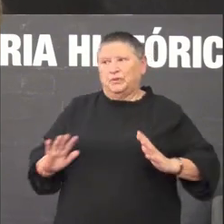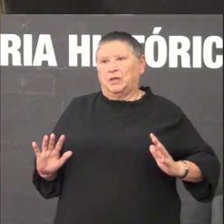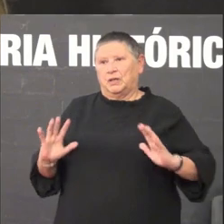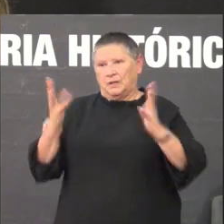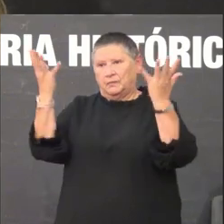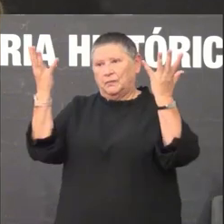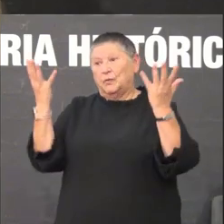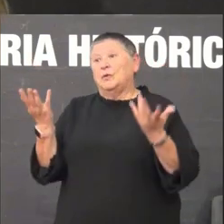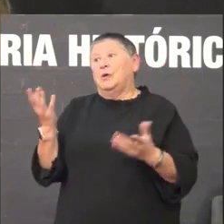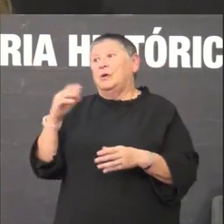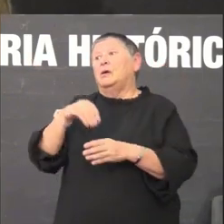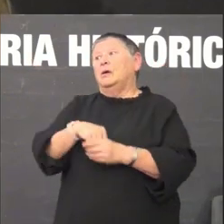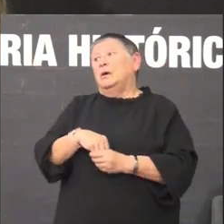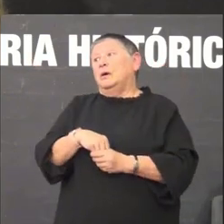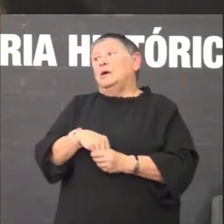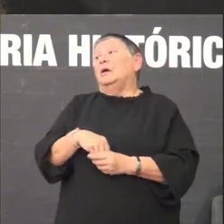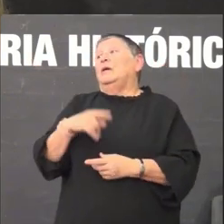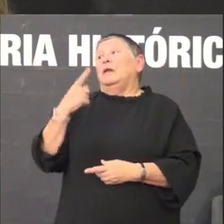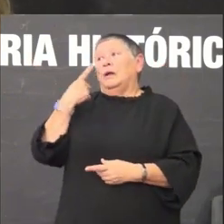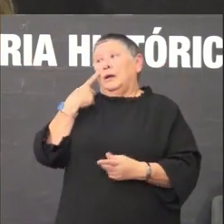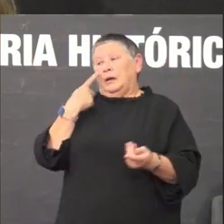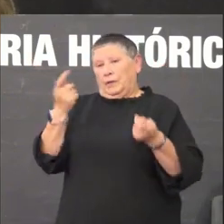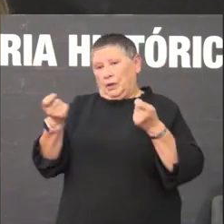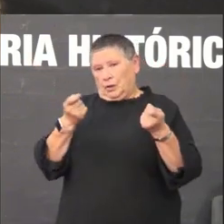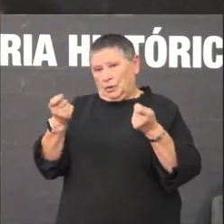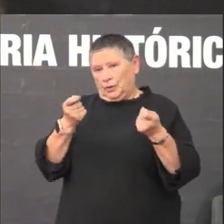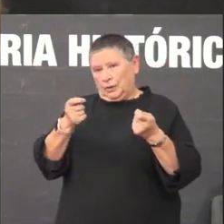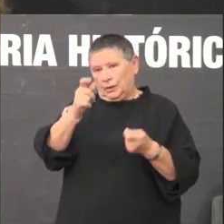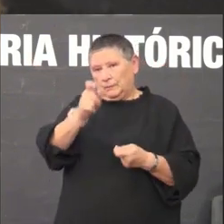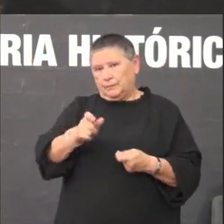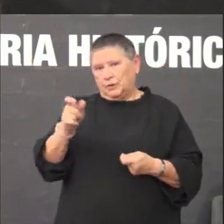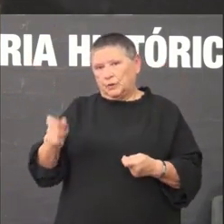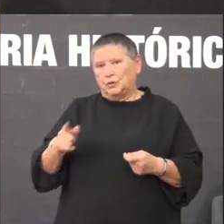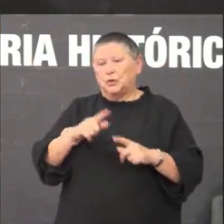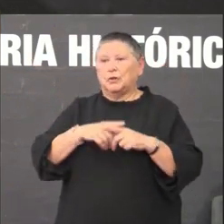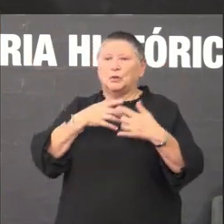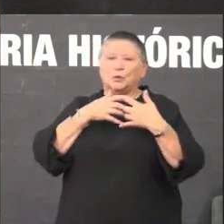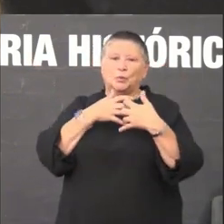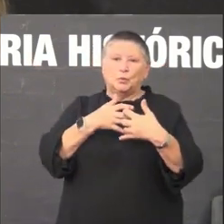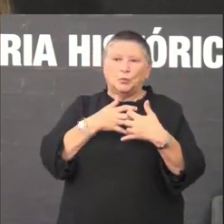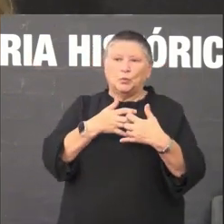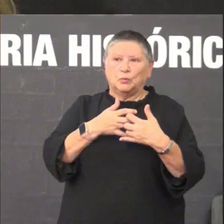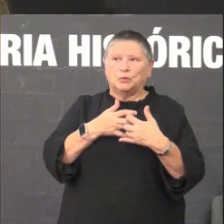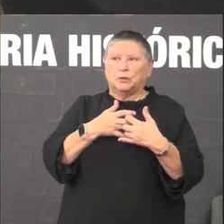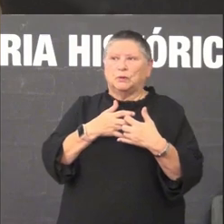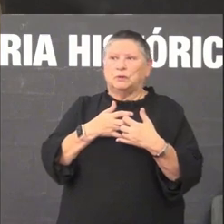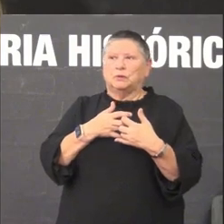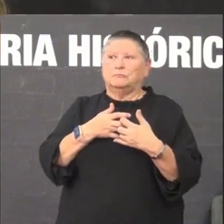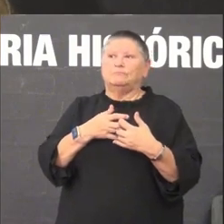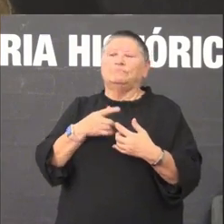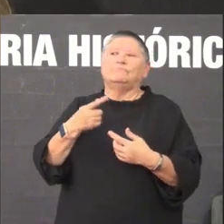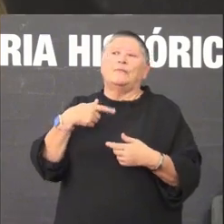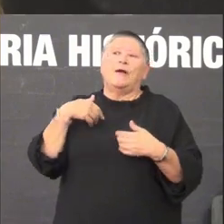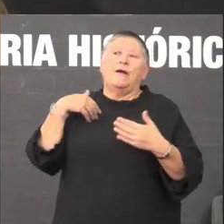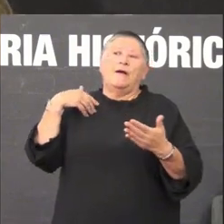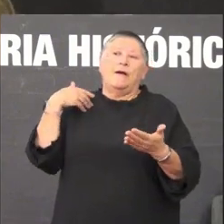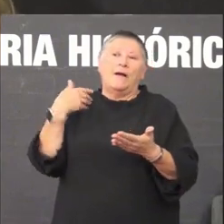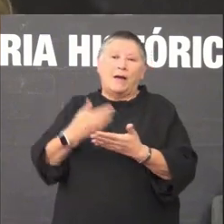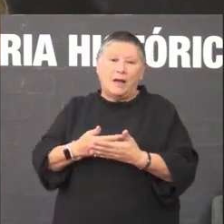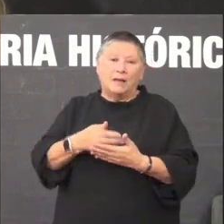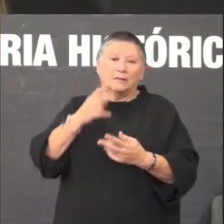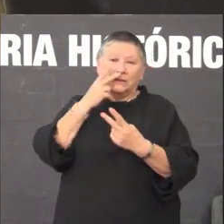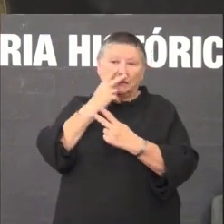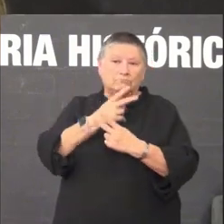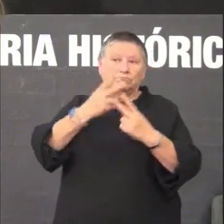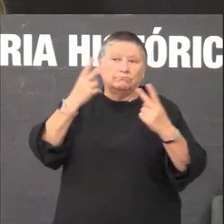é. E aquilo que se pretendia era exatamente isso. Não falar tanto do que eram estes regimes, e lá está a questão de